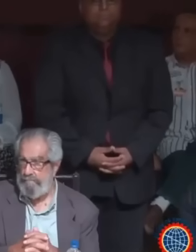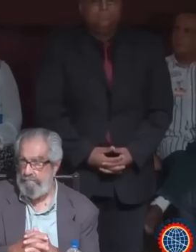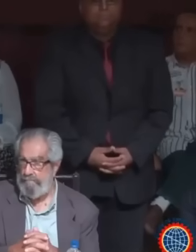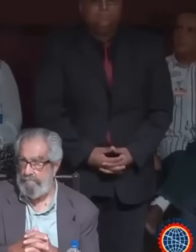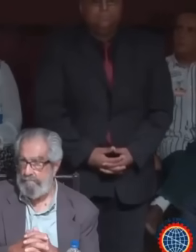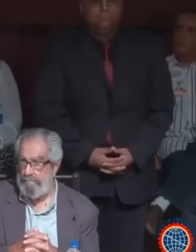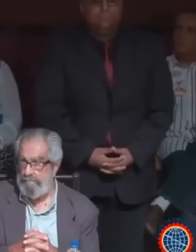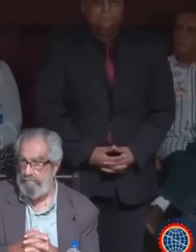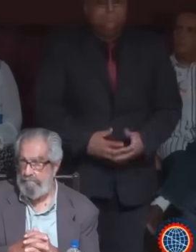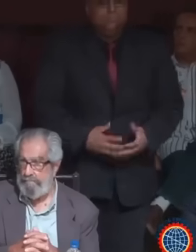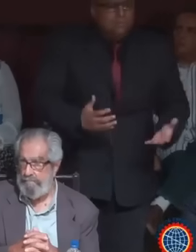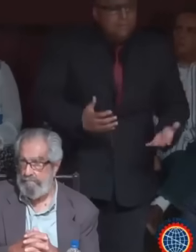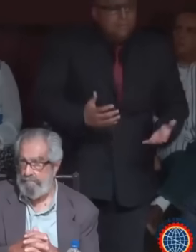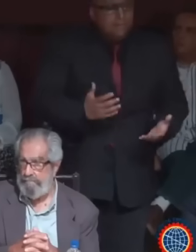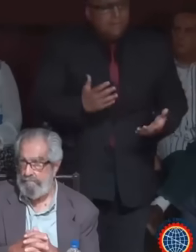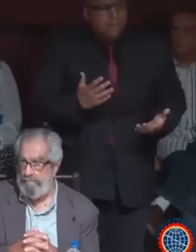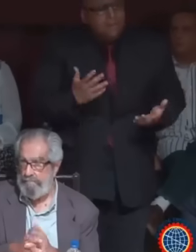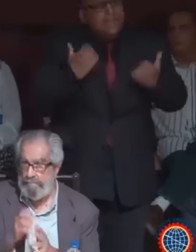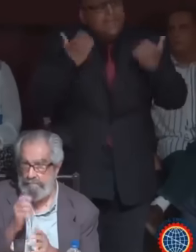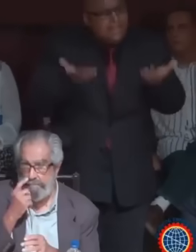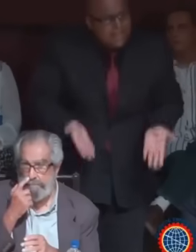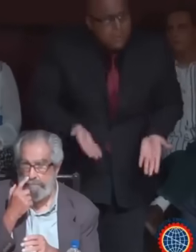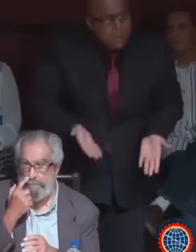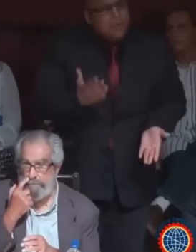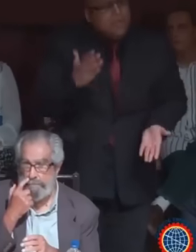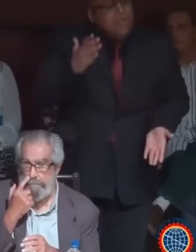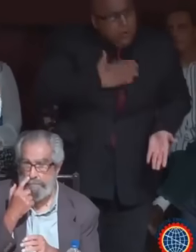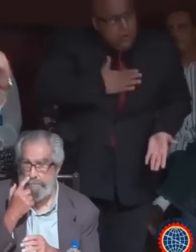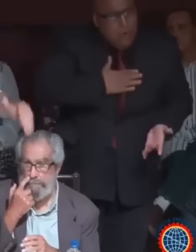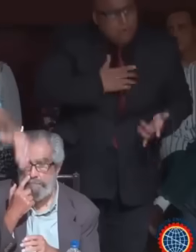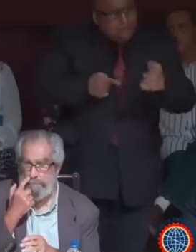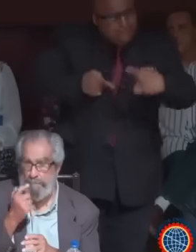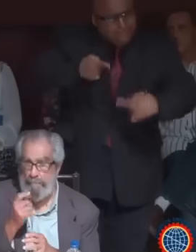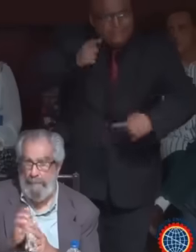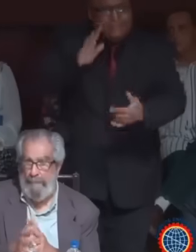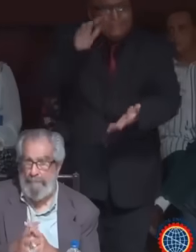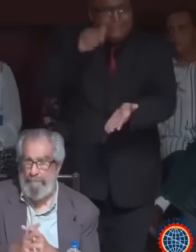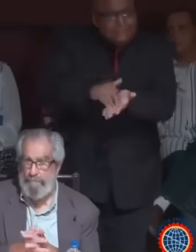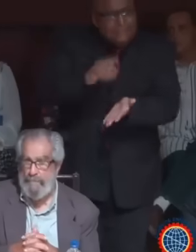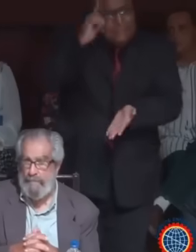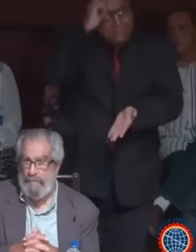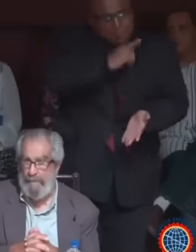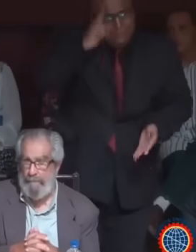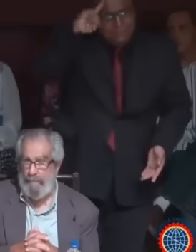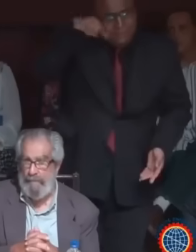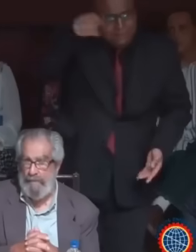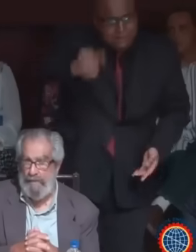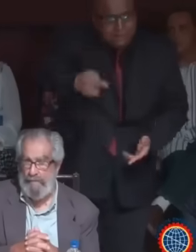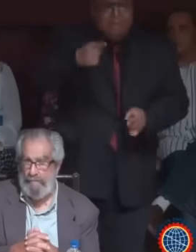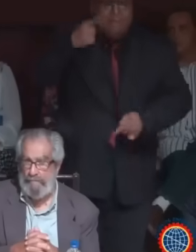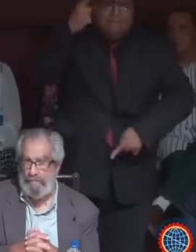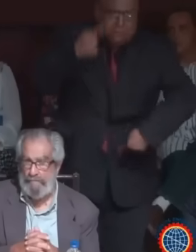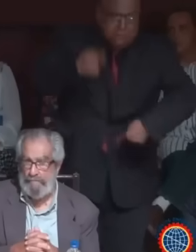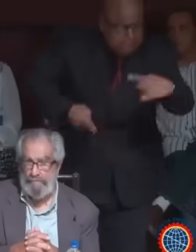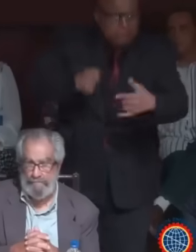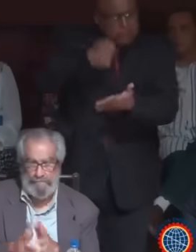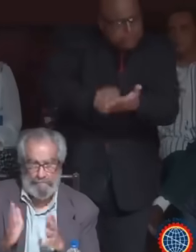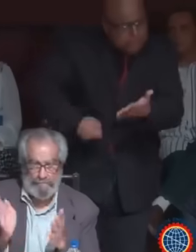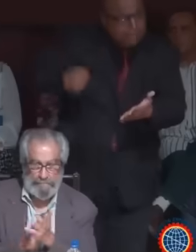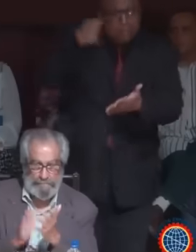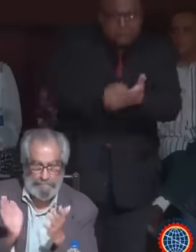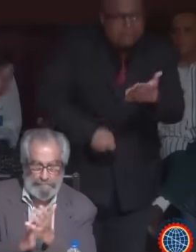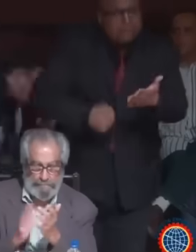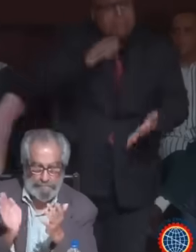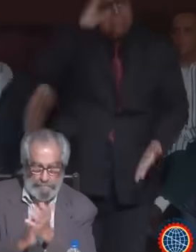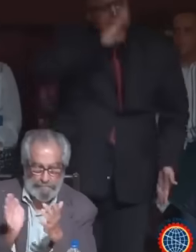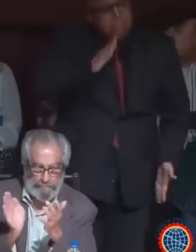Bom, como eu não gosto de briga pequena, eu vou até domingo da semana que vem brigar por esse país,